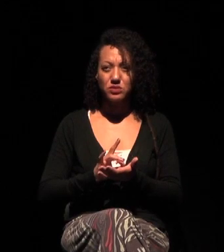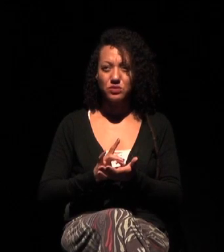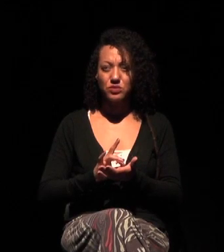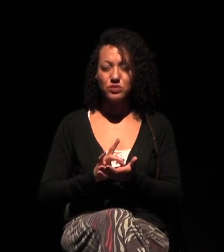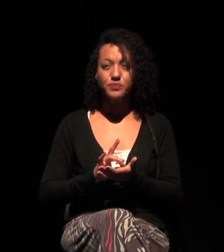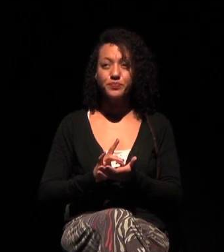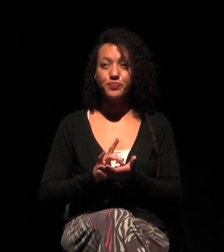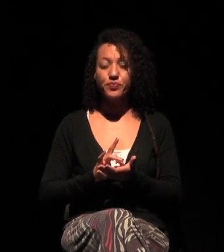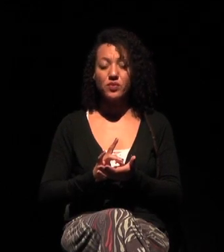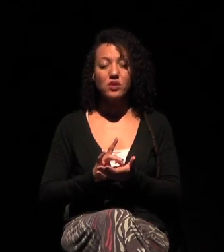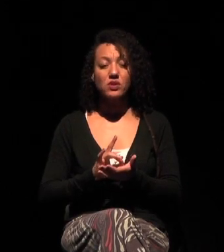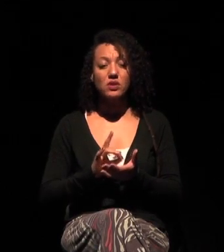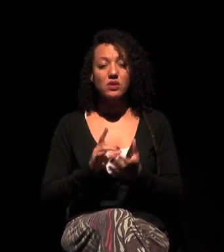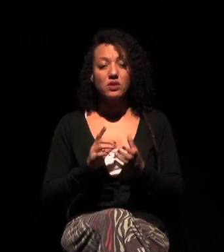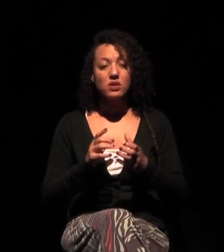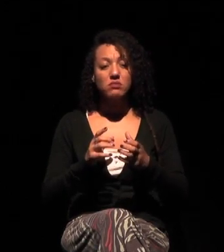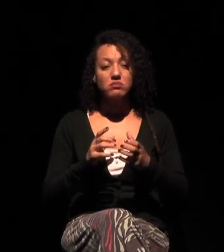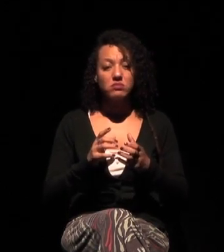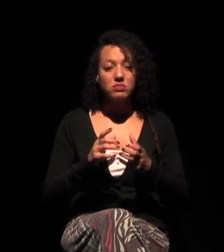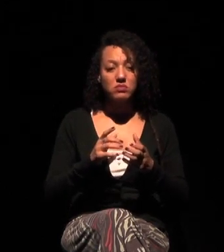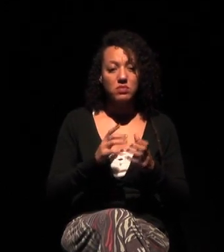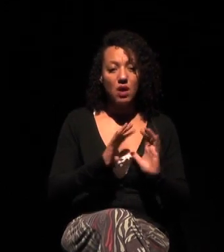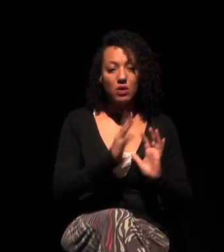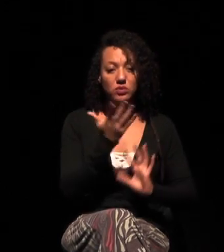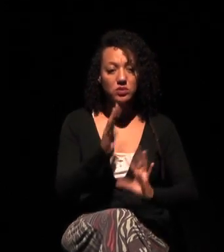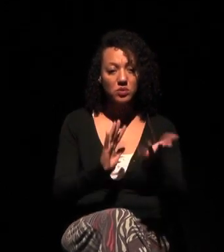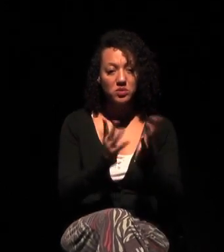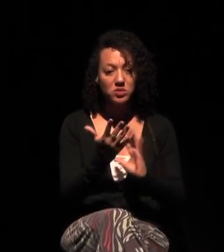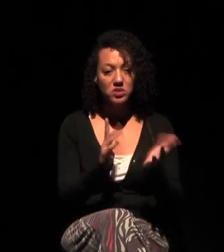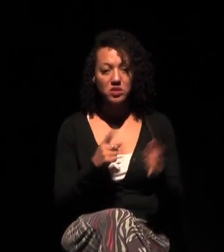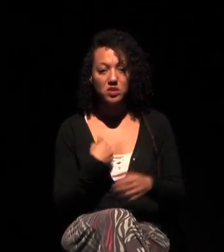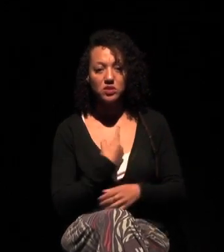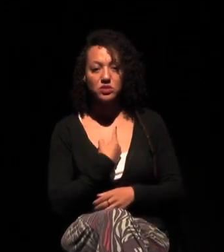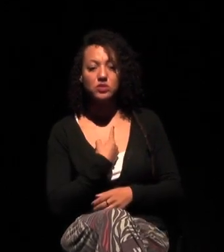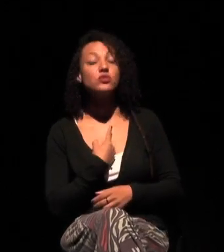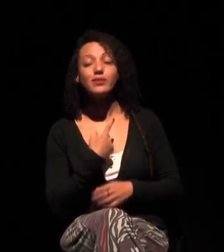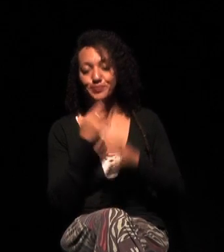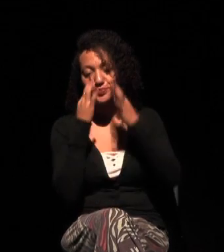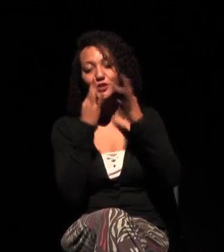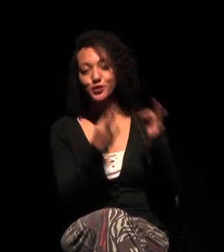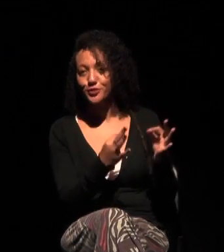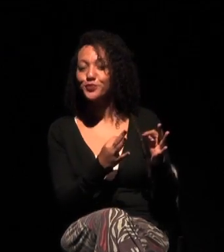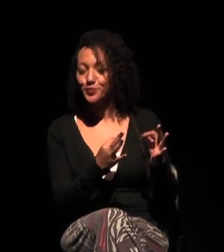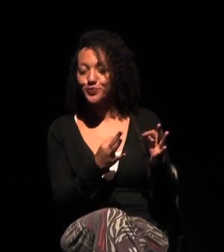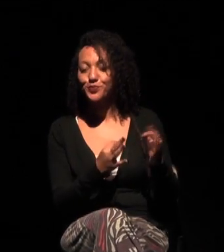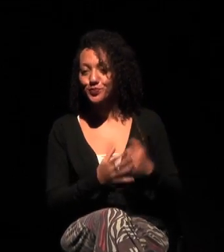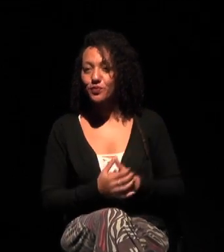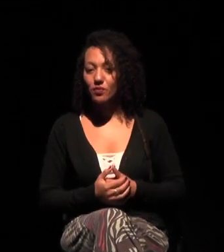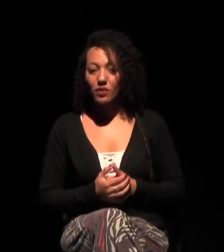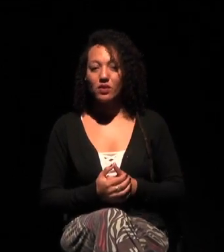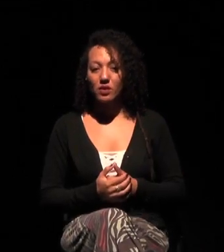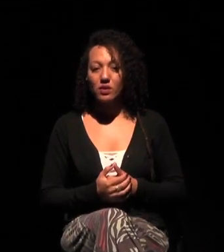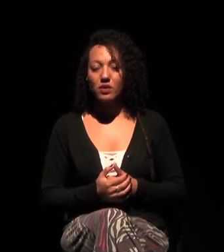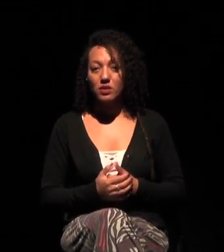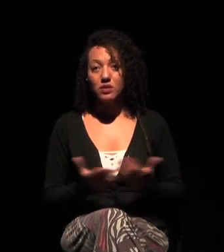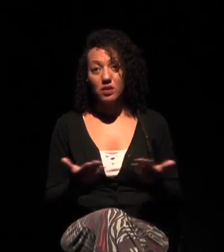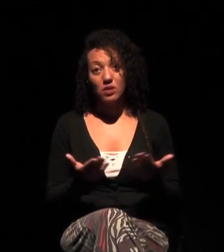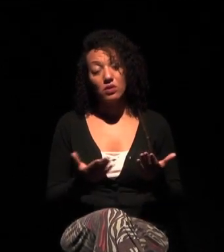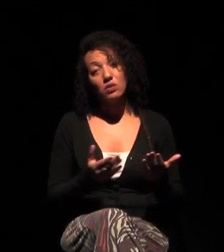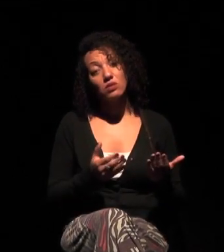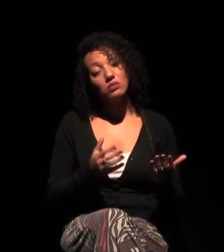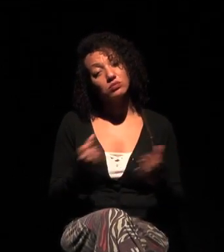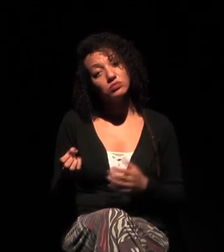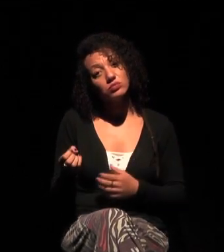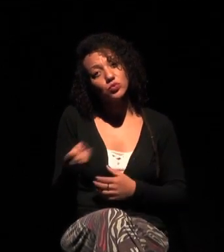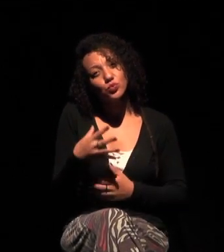estava a acontecer com as pessoas e os grupos sociais e ela voltou voltou o fato este novo mundo